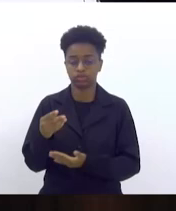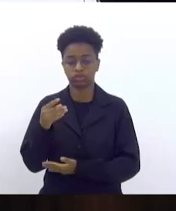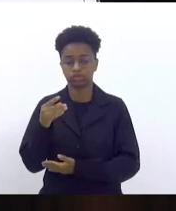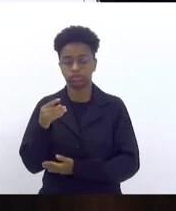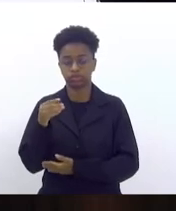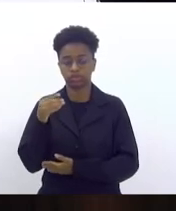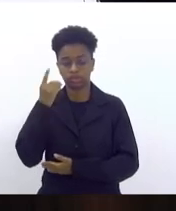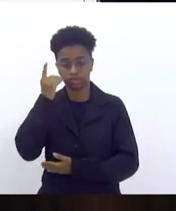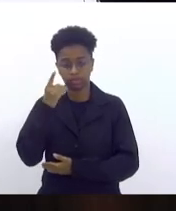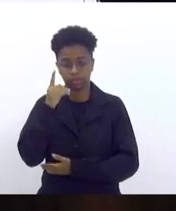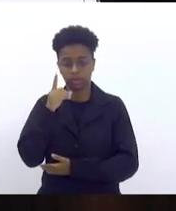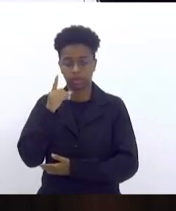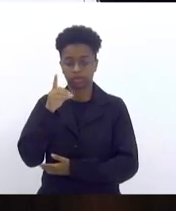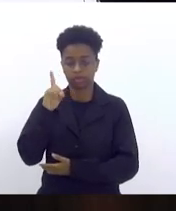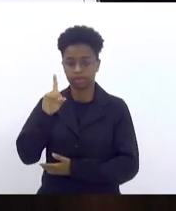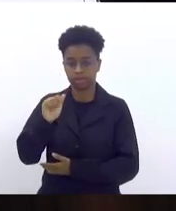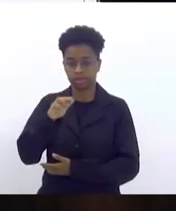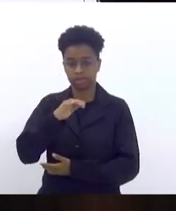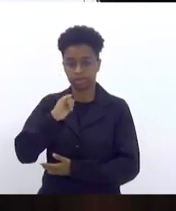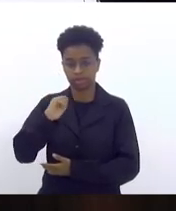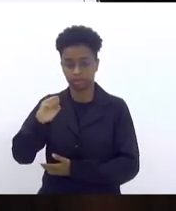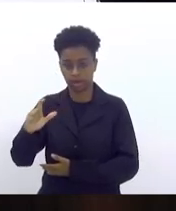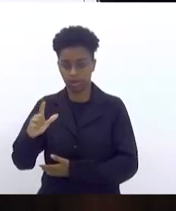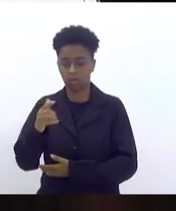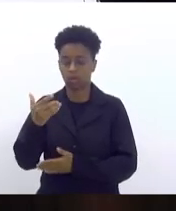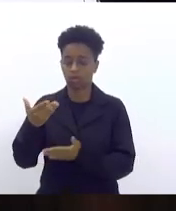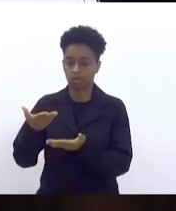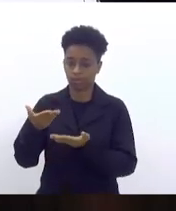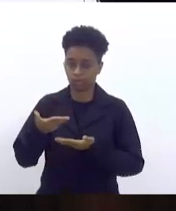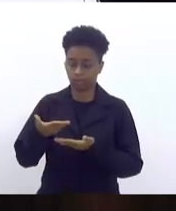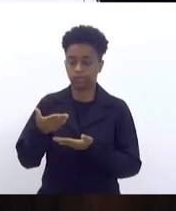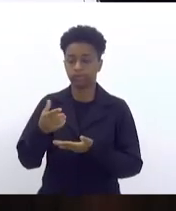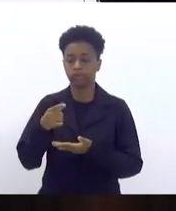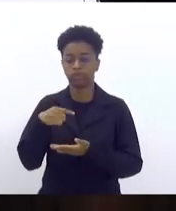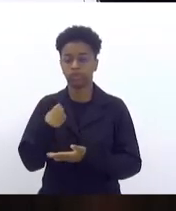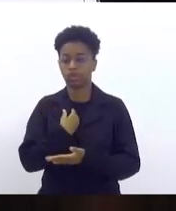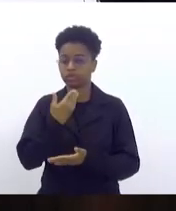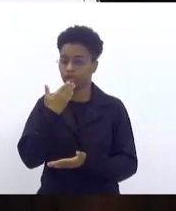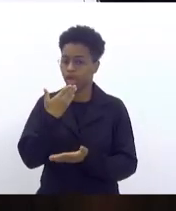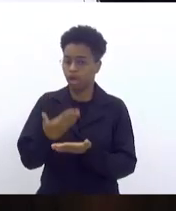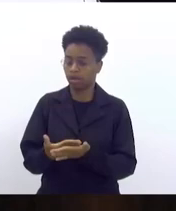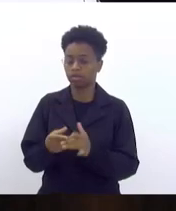librelon também nos tem causado muita perplexidade